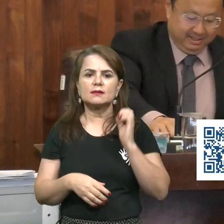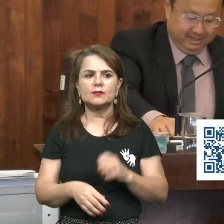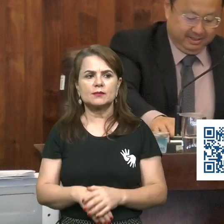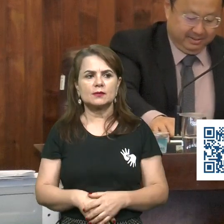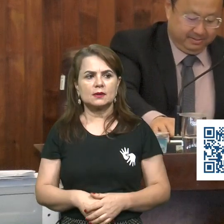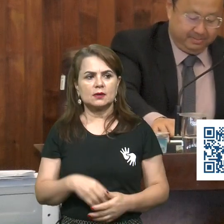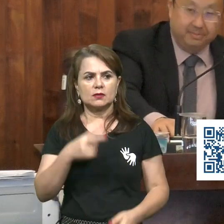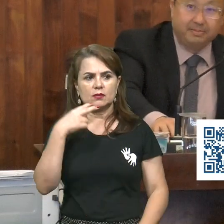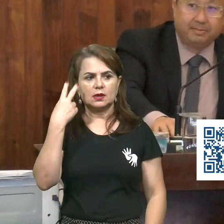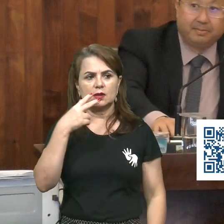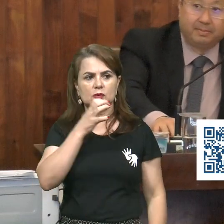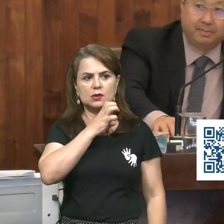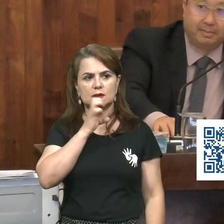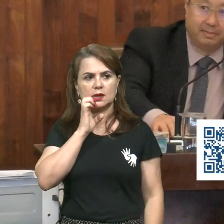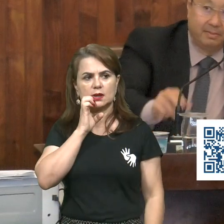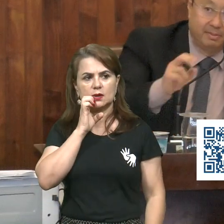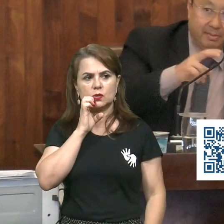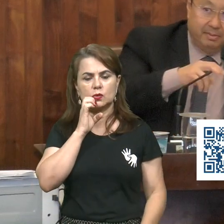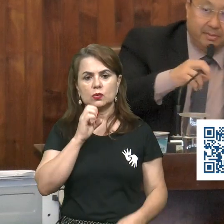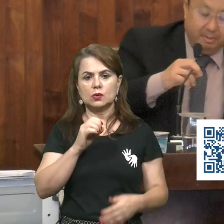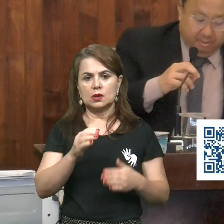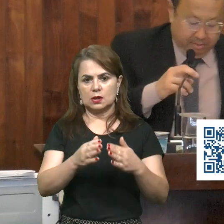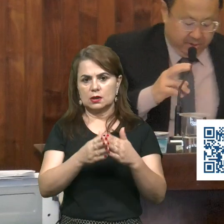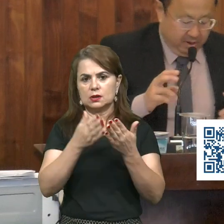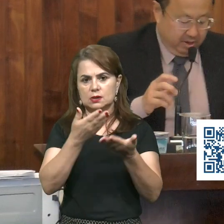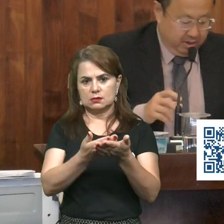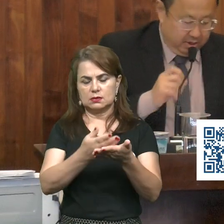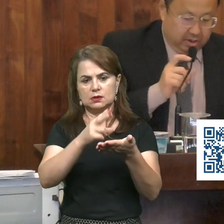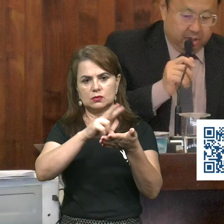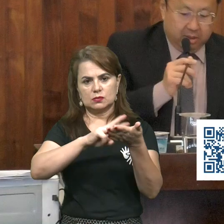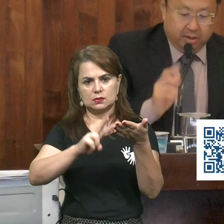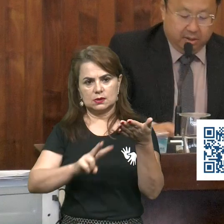O vereador Dr. Léo Jack fará a leitura do próximo requerimento.